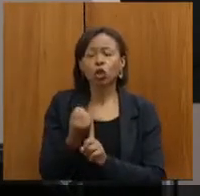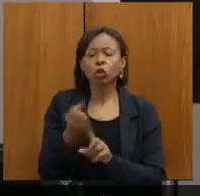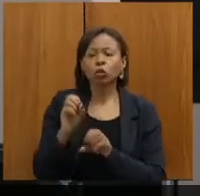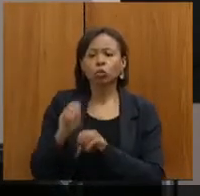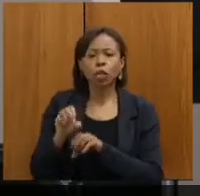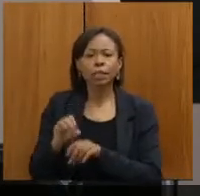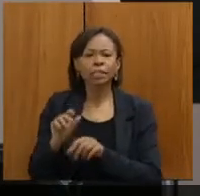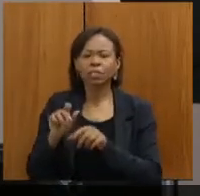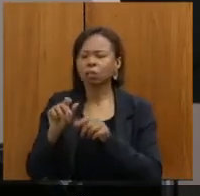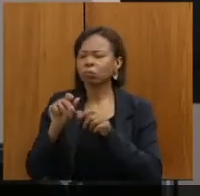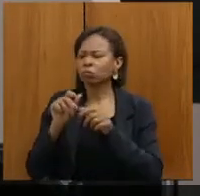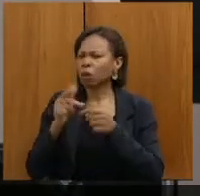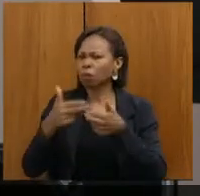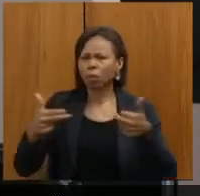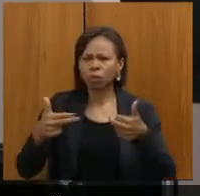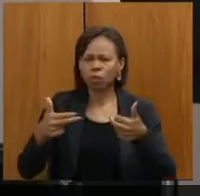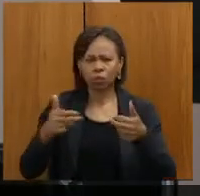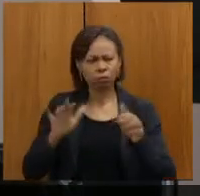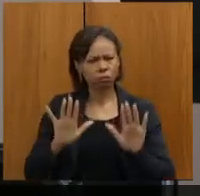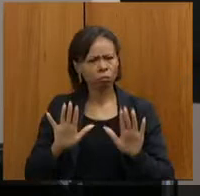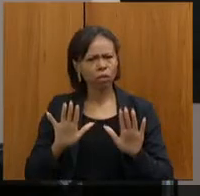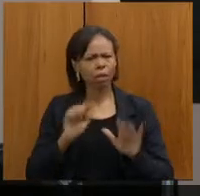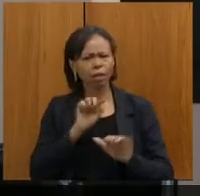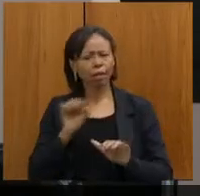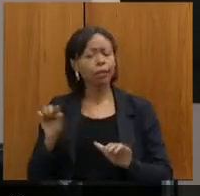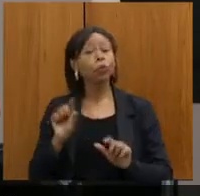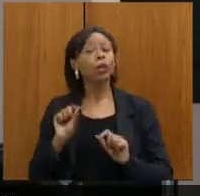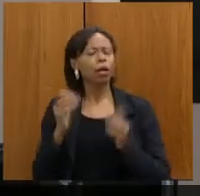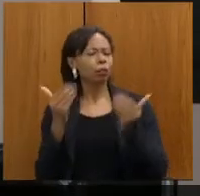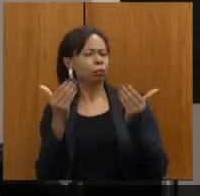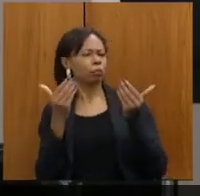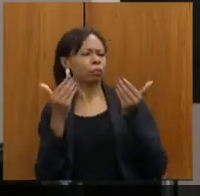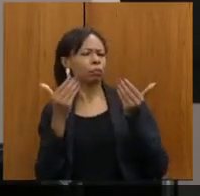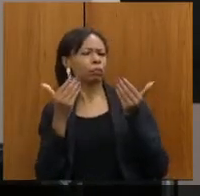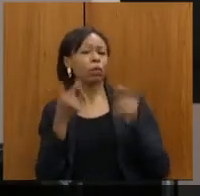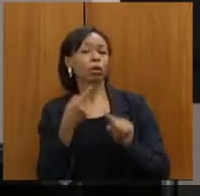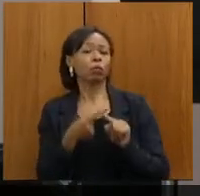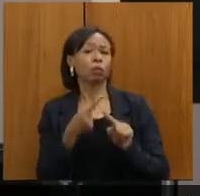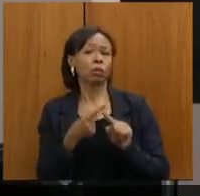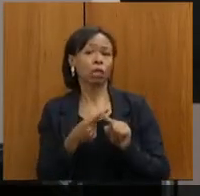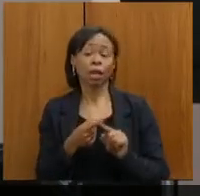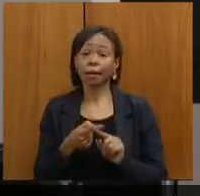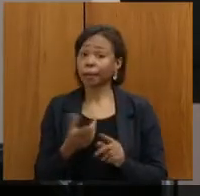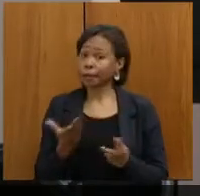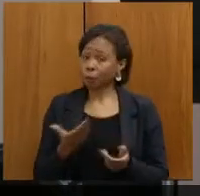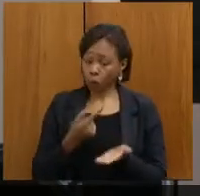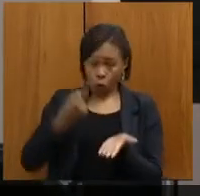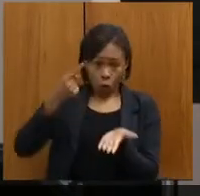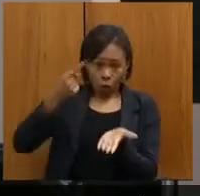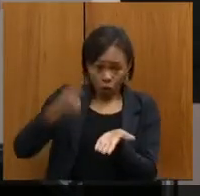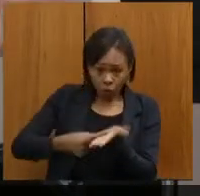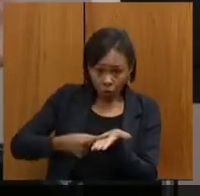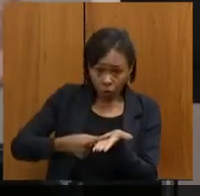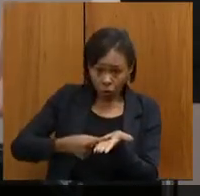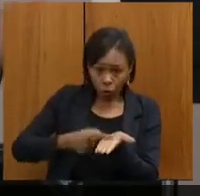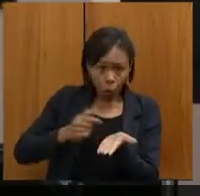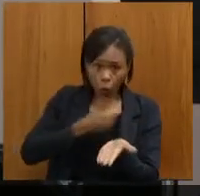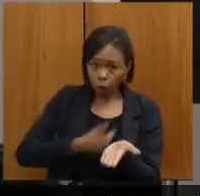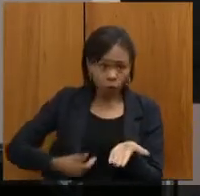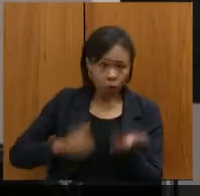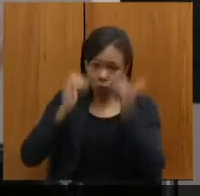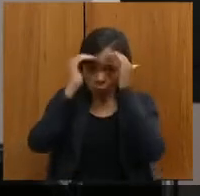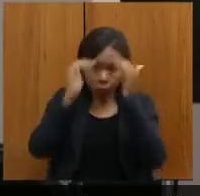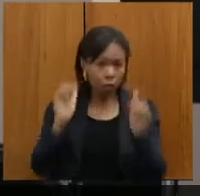administrativos tem essa desconfiança Porque se o governo não cumpriu aquele acordo iria